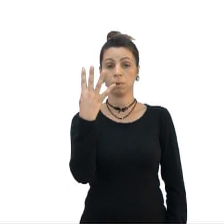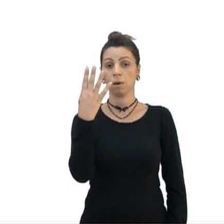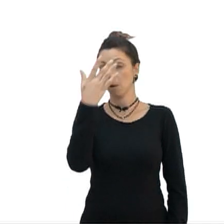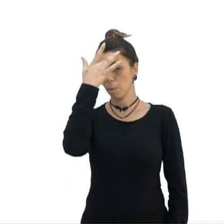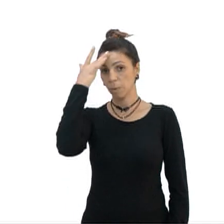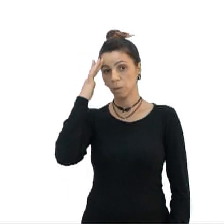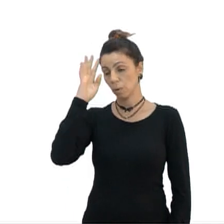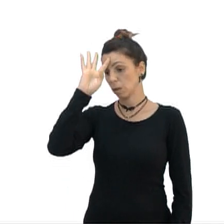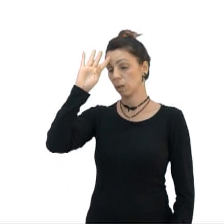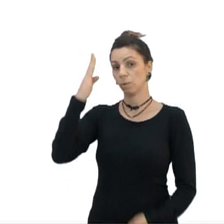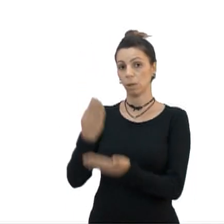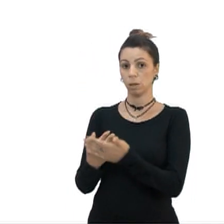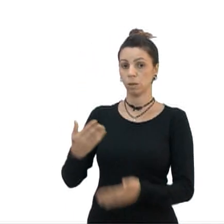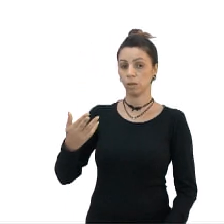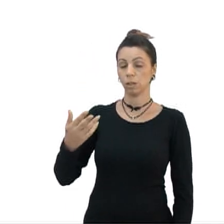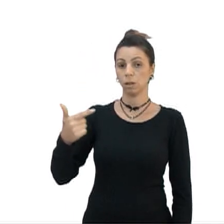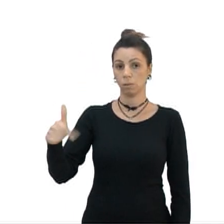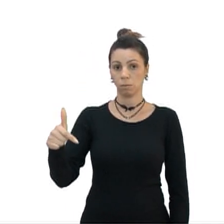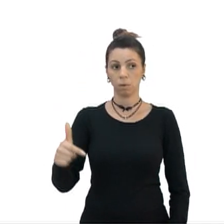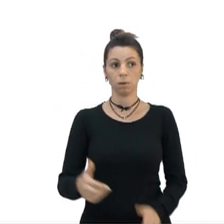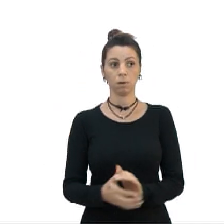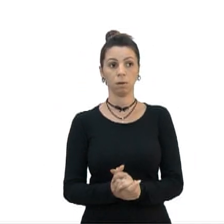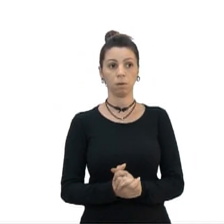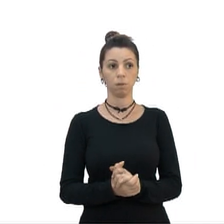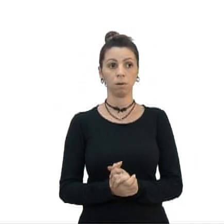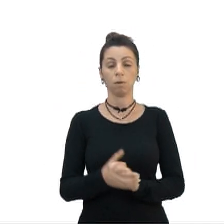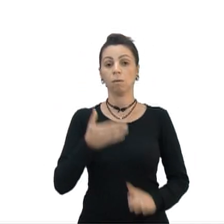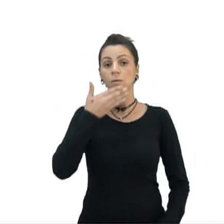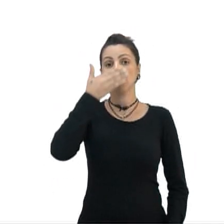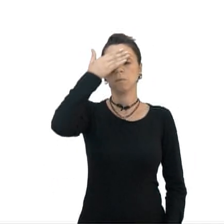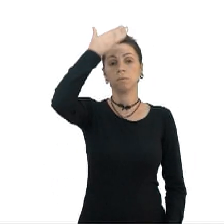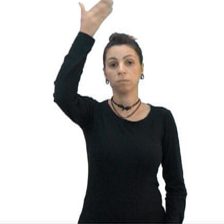ateus. 3% eram judeus.